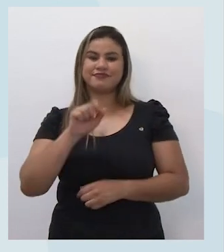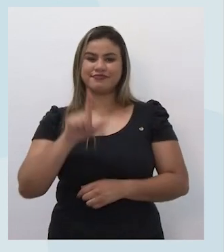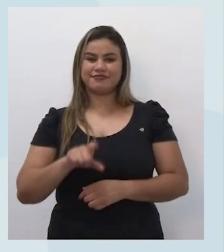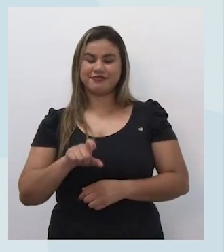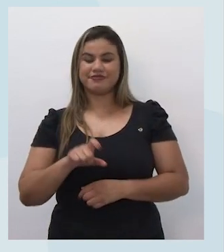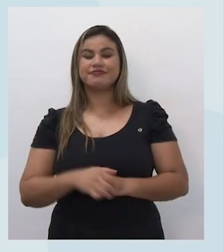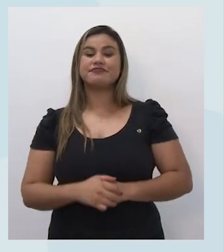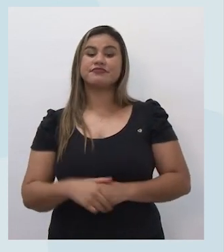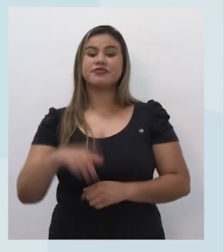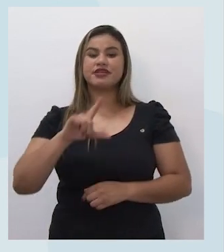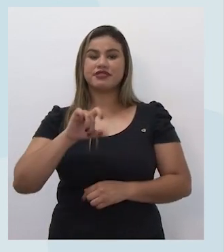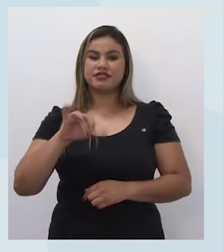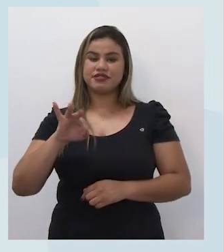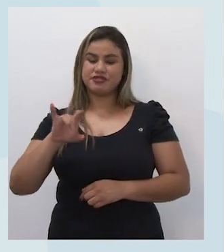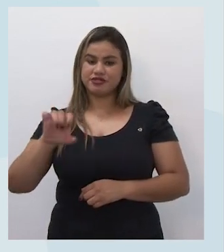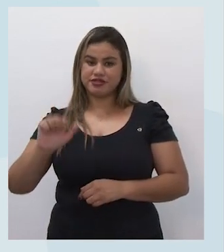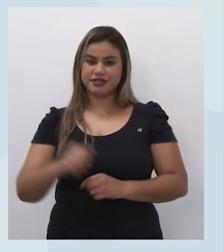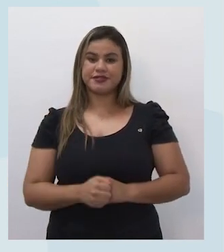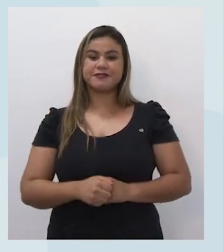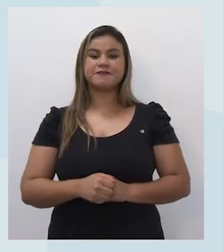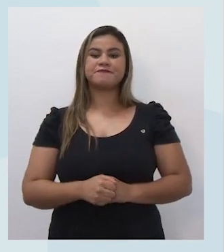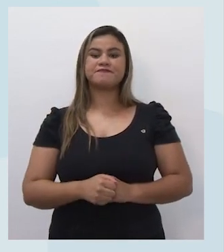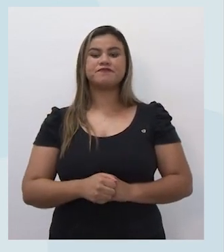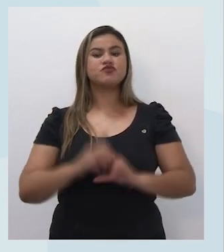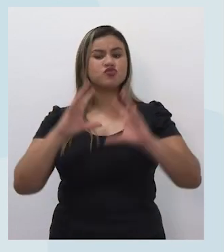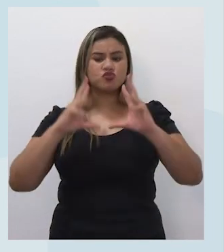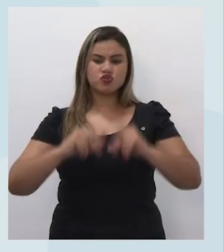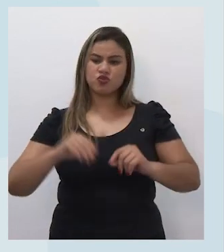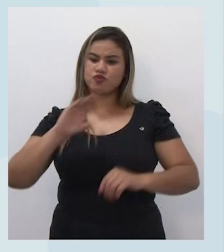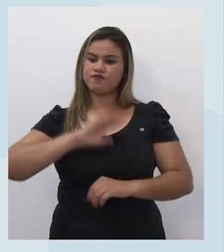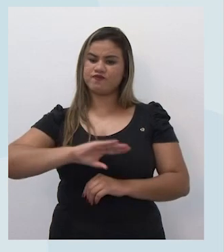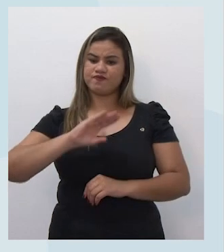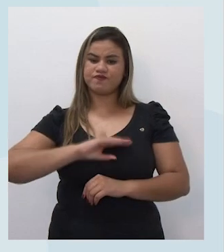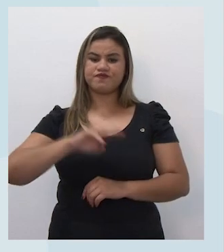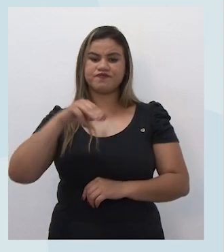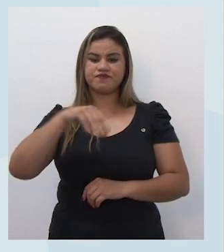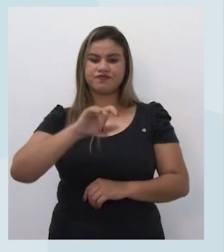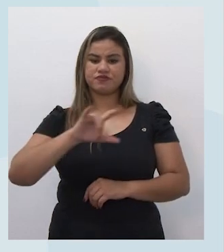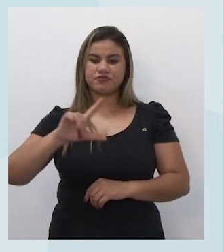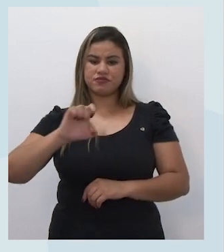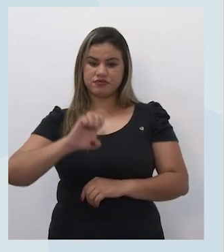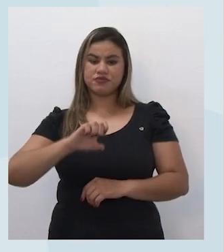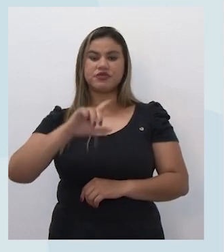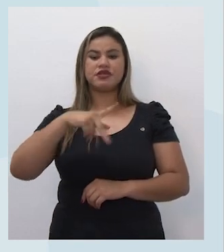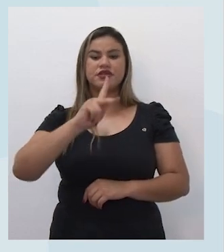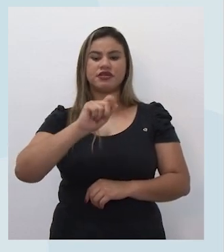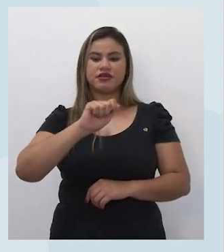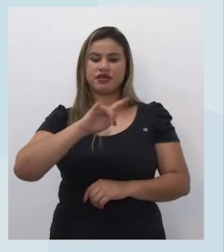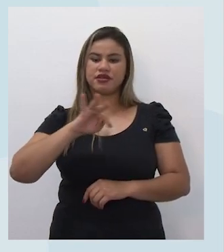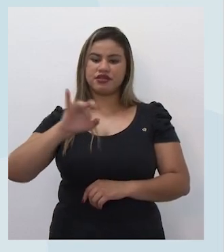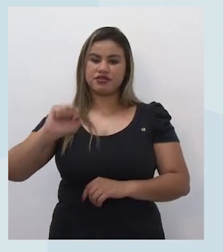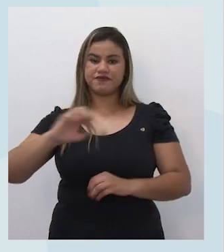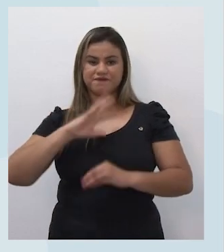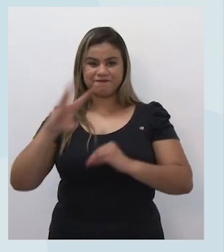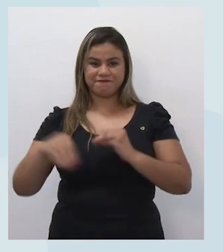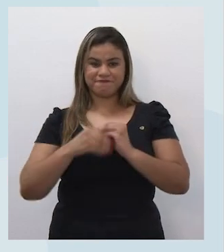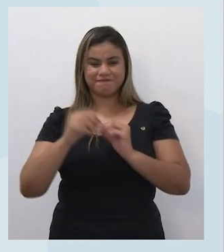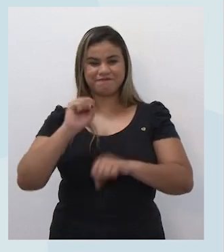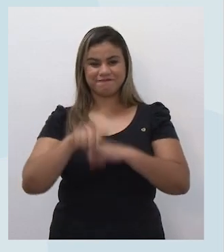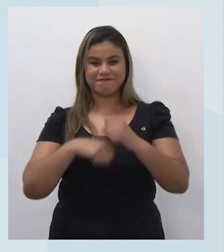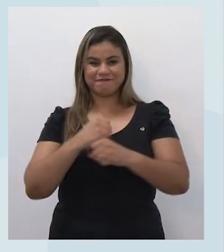Maximiliano, Letícia, todos de língua portuguesa, também a Mirelle e a Kátia, que vieram agregar com a nossa equipe este